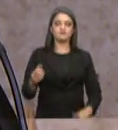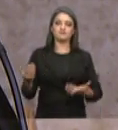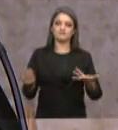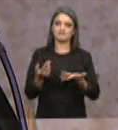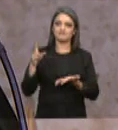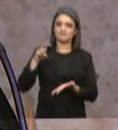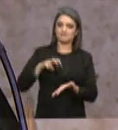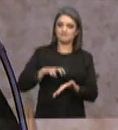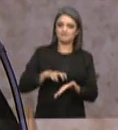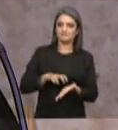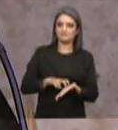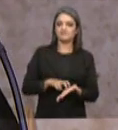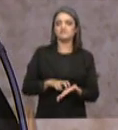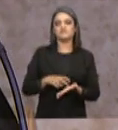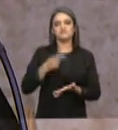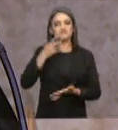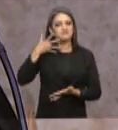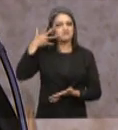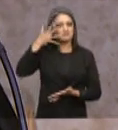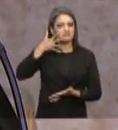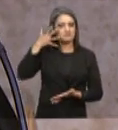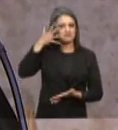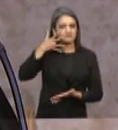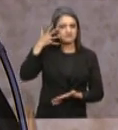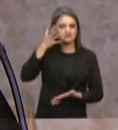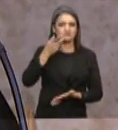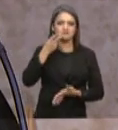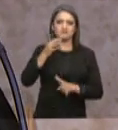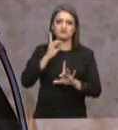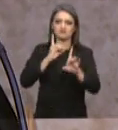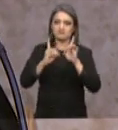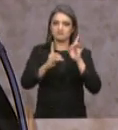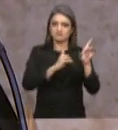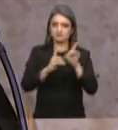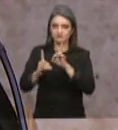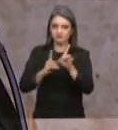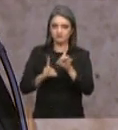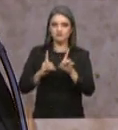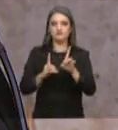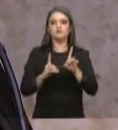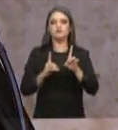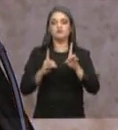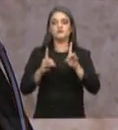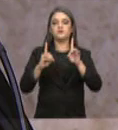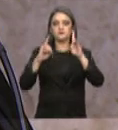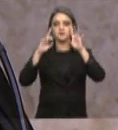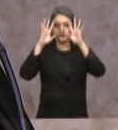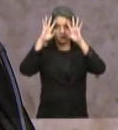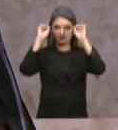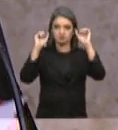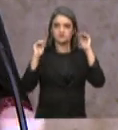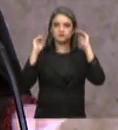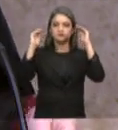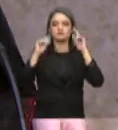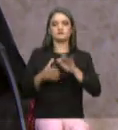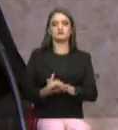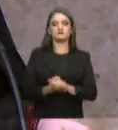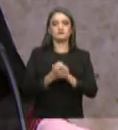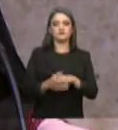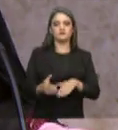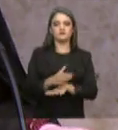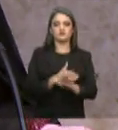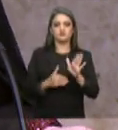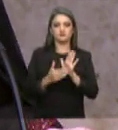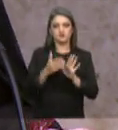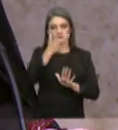pela manhã com excelente palestra nos diálogos com o Supremo na pessoa de quem cumprimento os membros do corpo